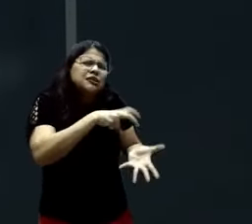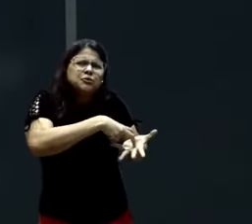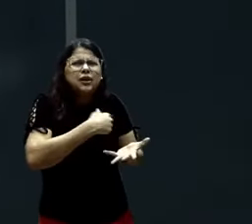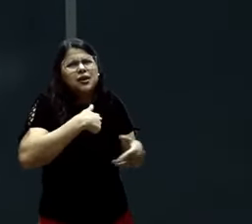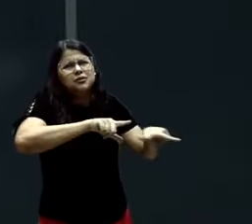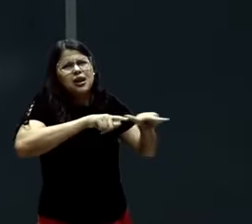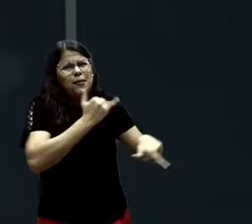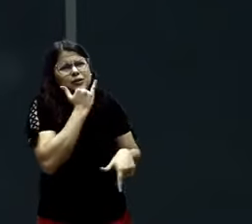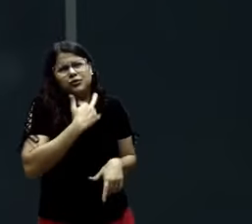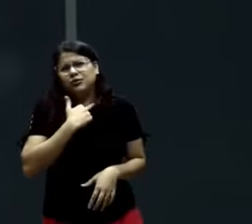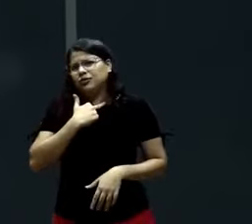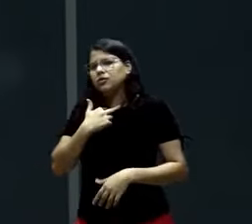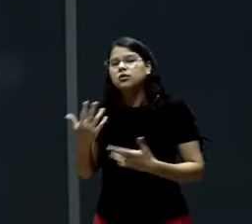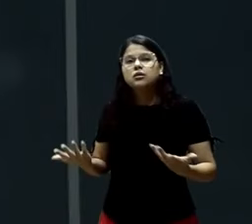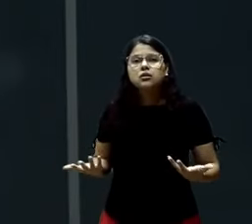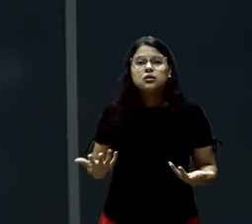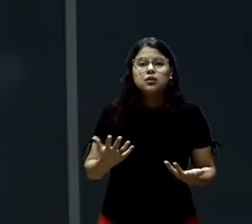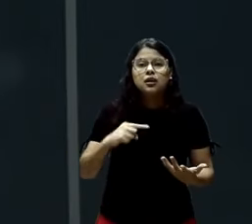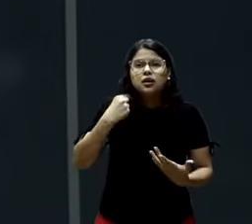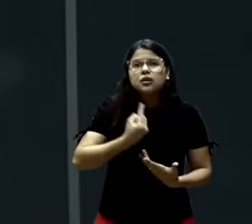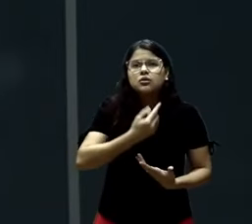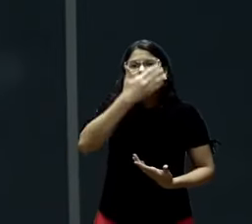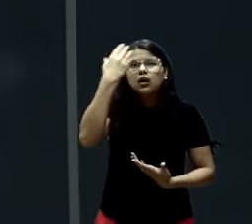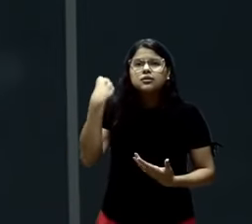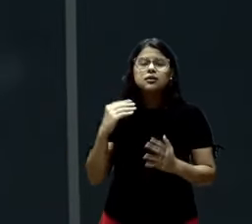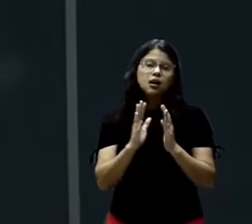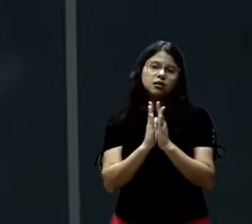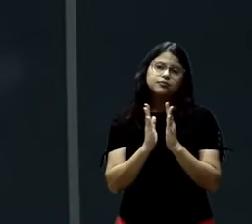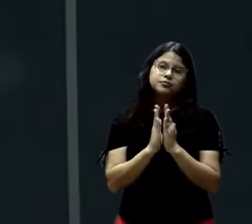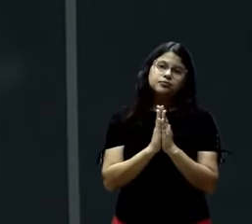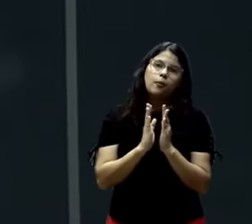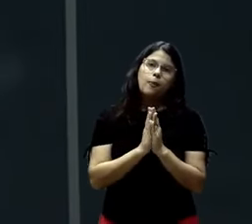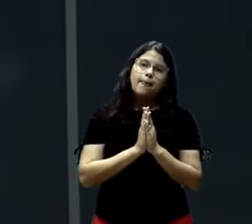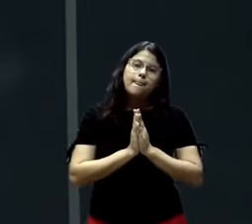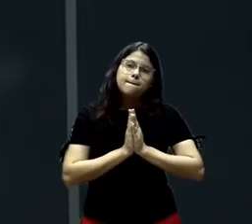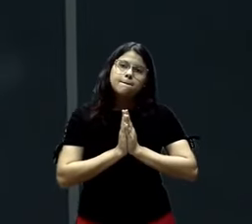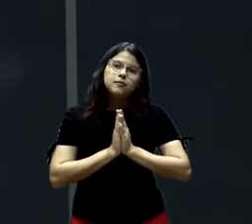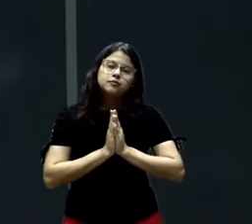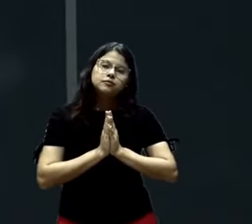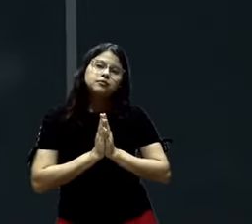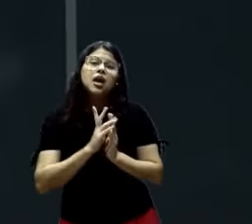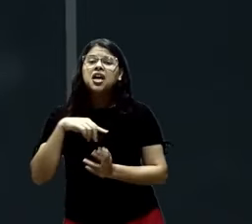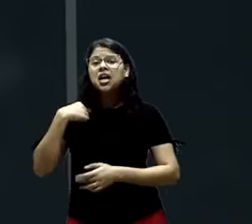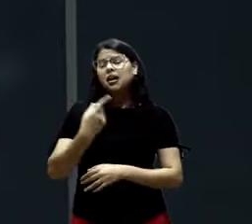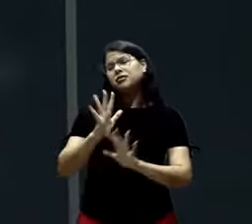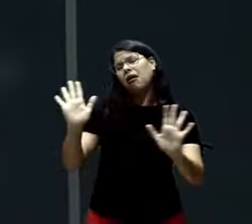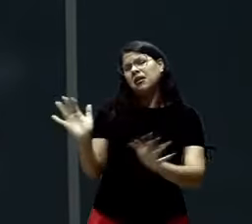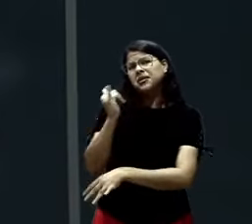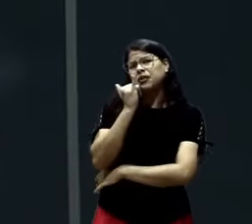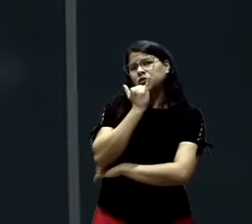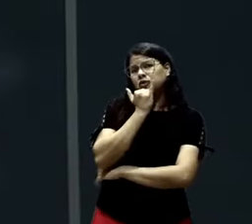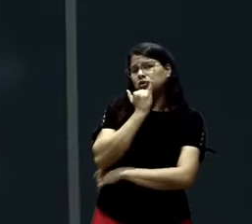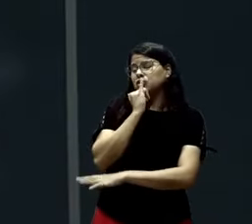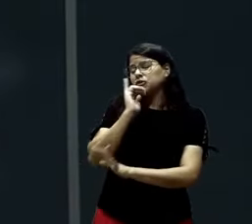vamos. Está escapando pelo vão dos dedos. E a nossa desculpa, e a